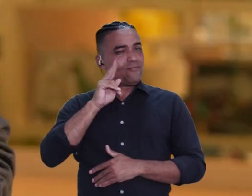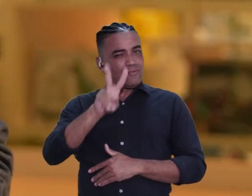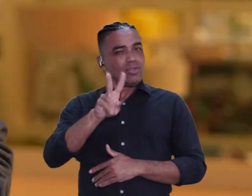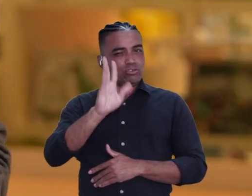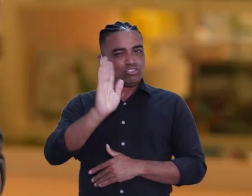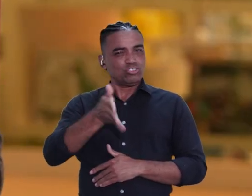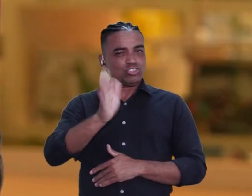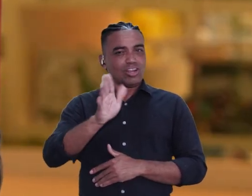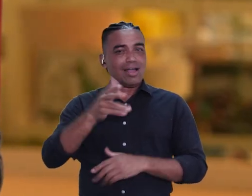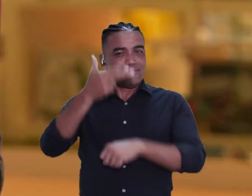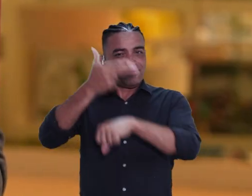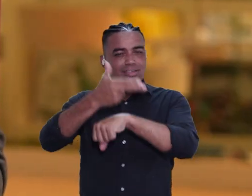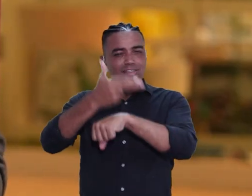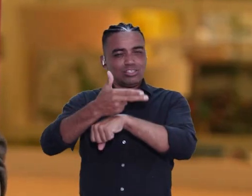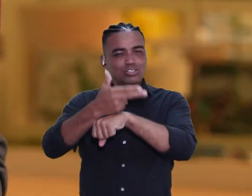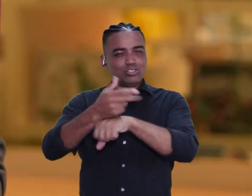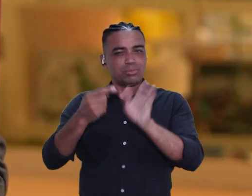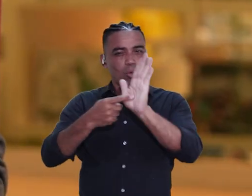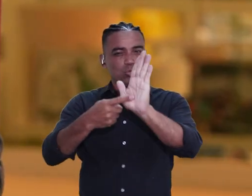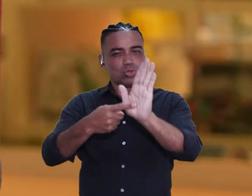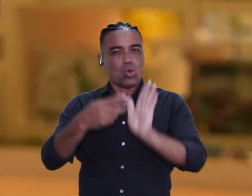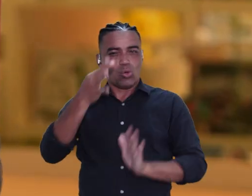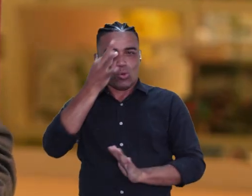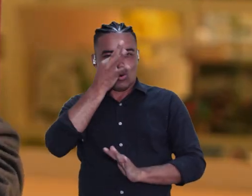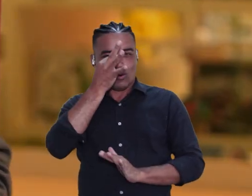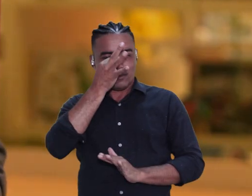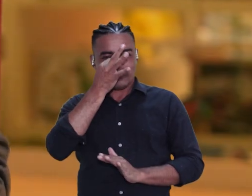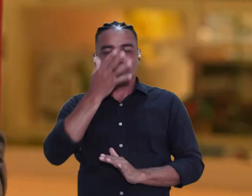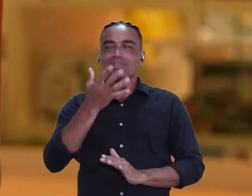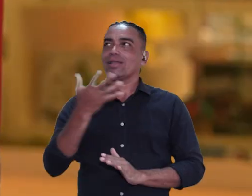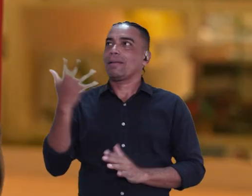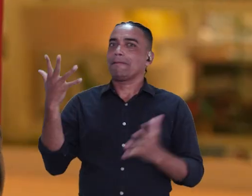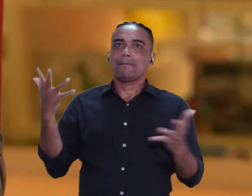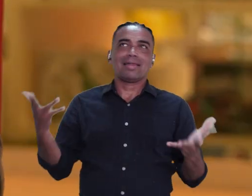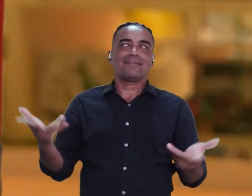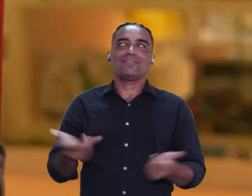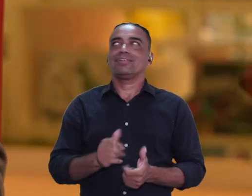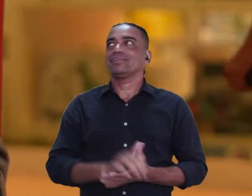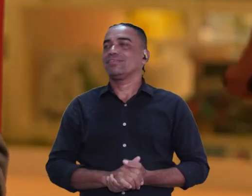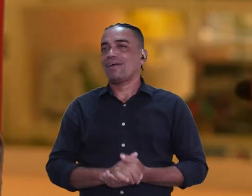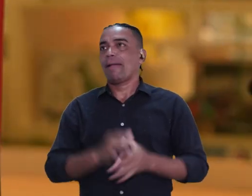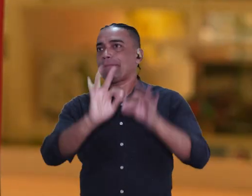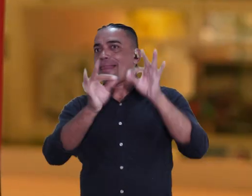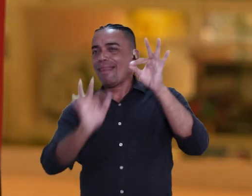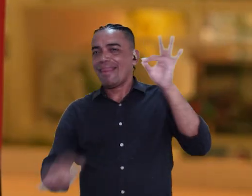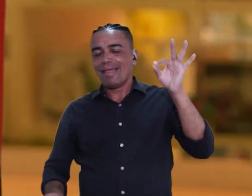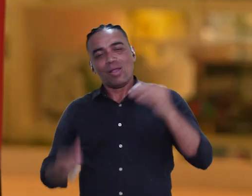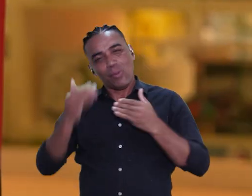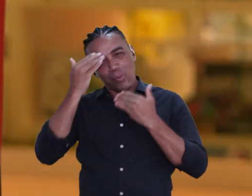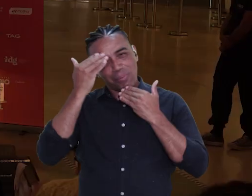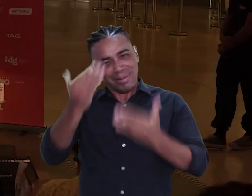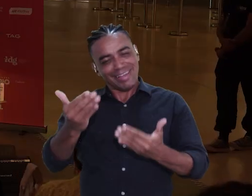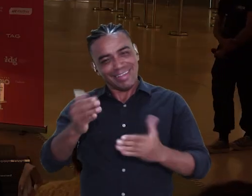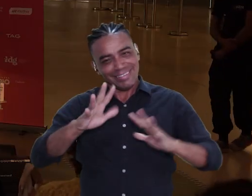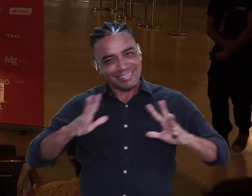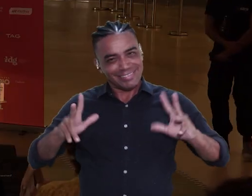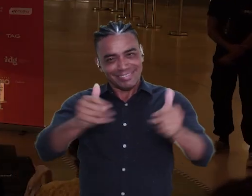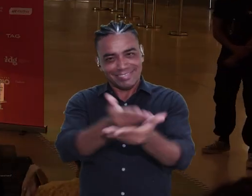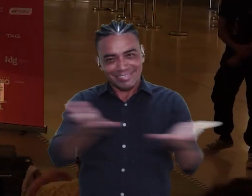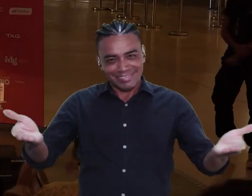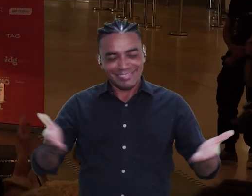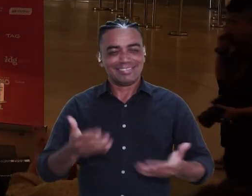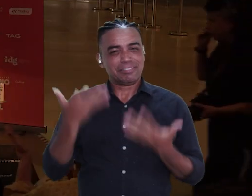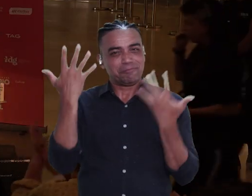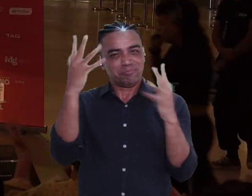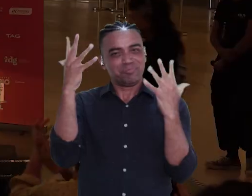aqui no vídeo dela, que é uma maravilha. E também vai dar pano para manga. Muito obrigado, gente. Muito obrigado.